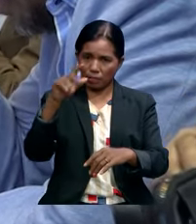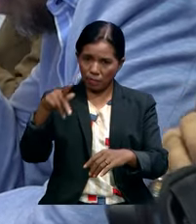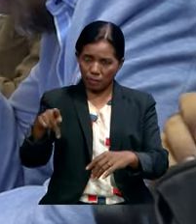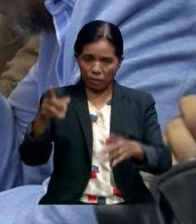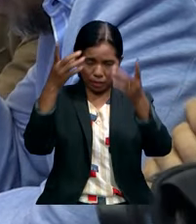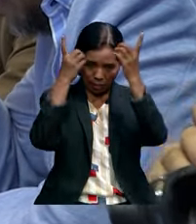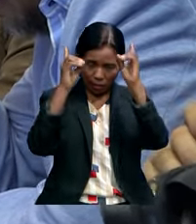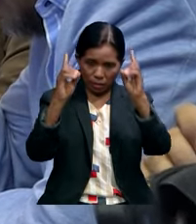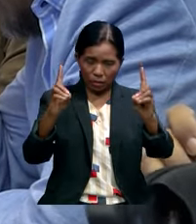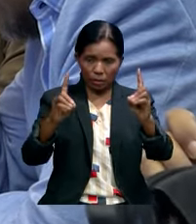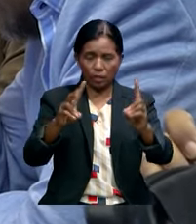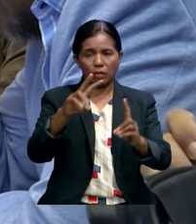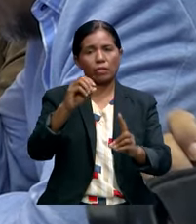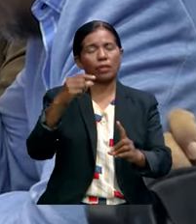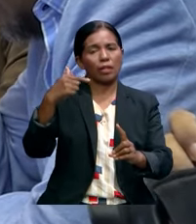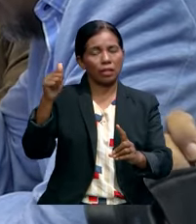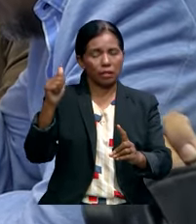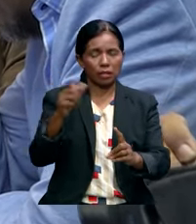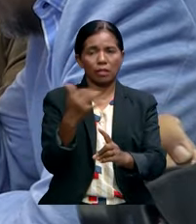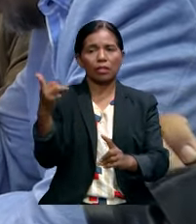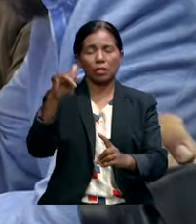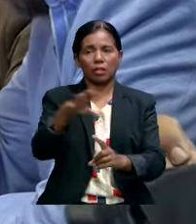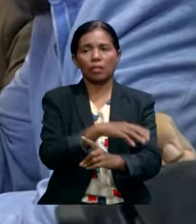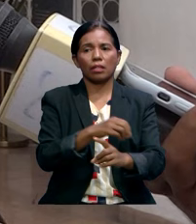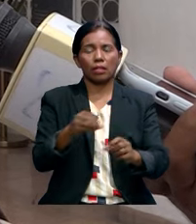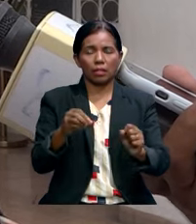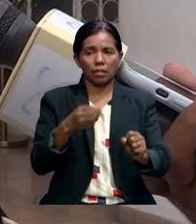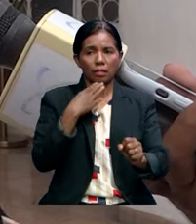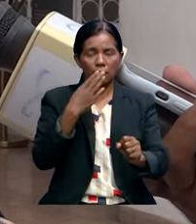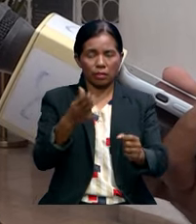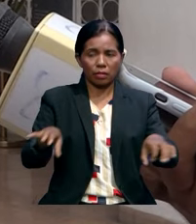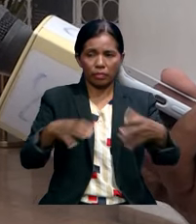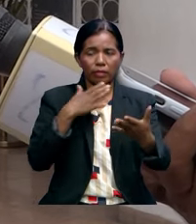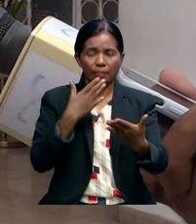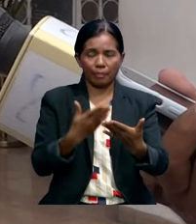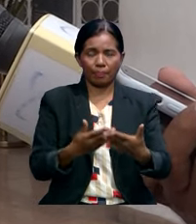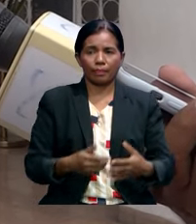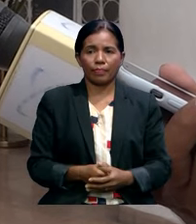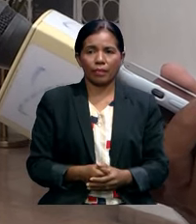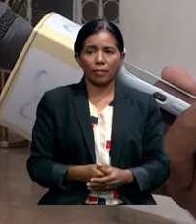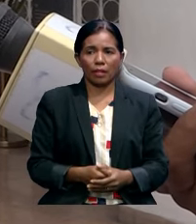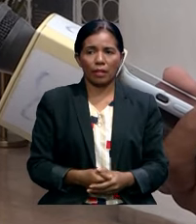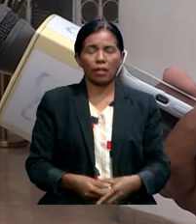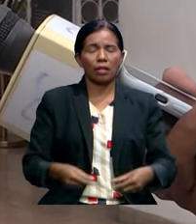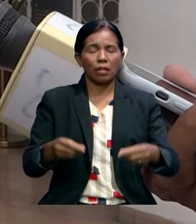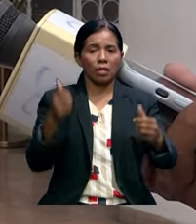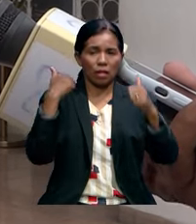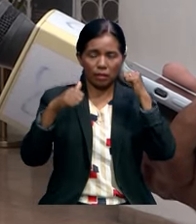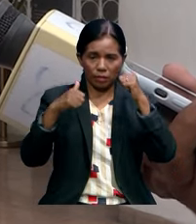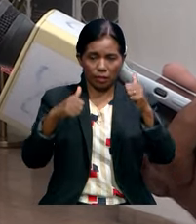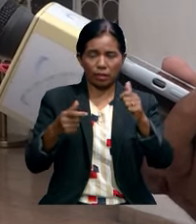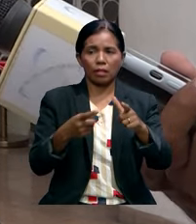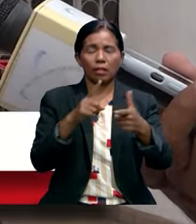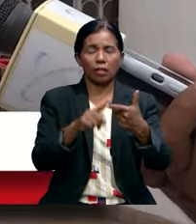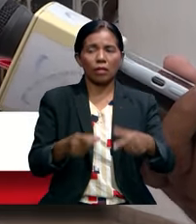determina vaga sira nebe disponível bakada grau no categoria profissional. Regime promoção por antiguidade nebe